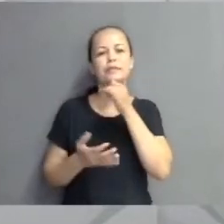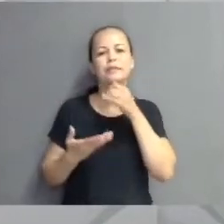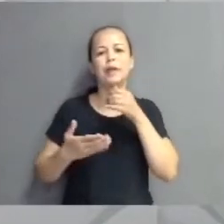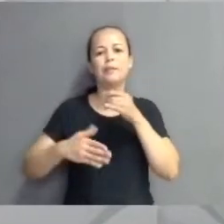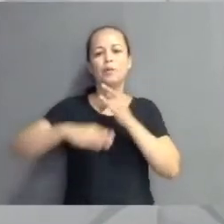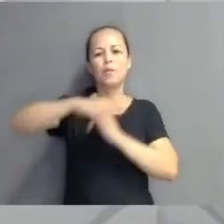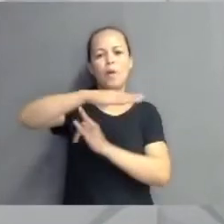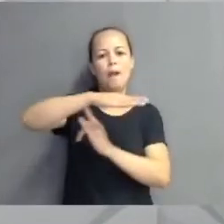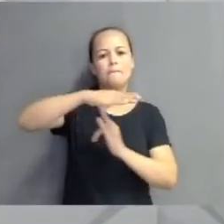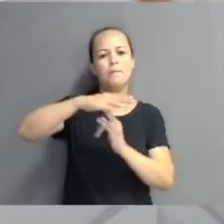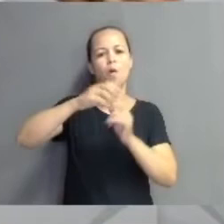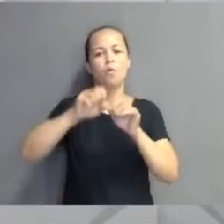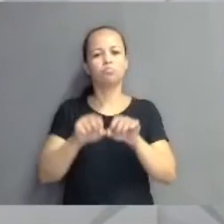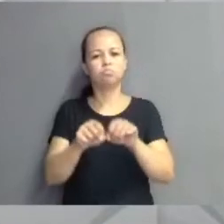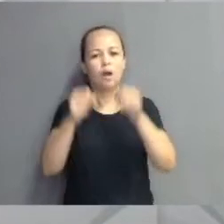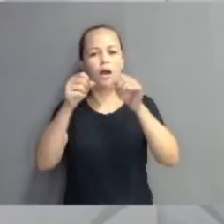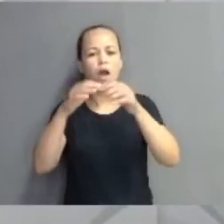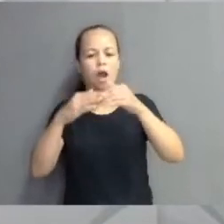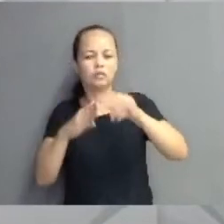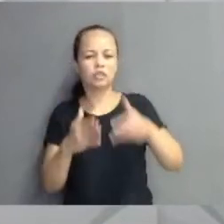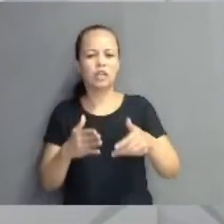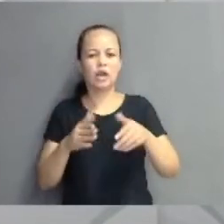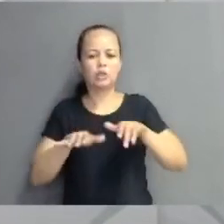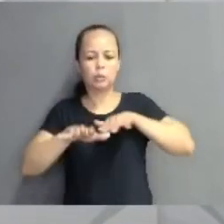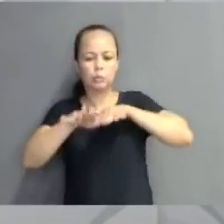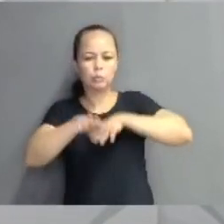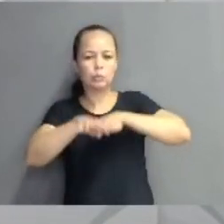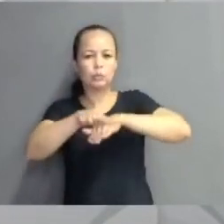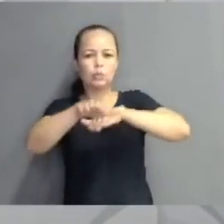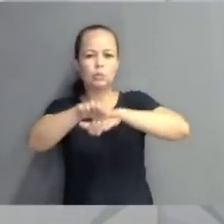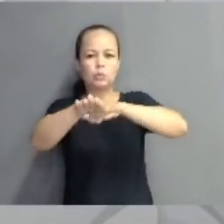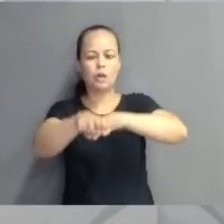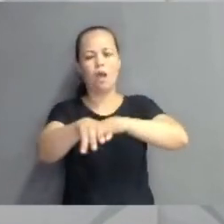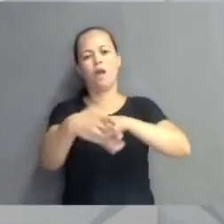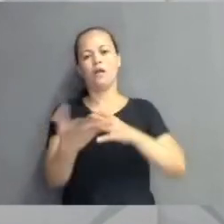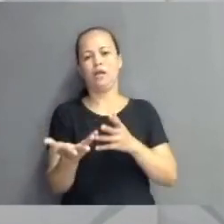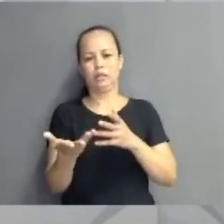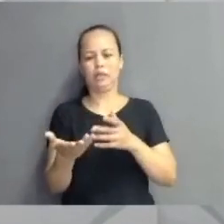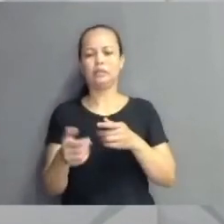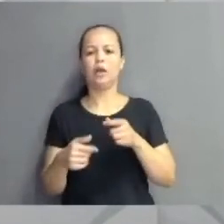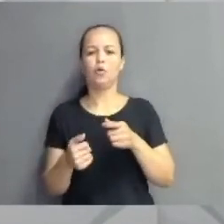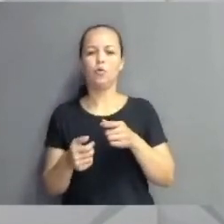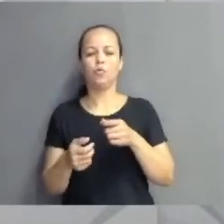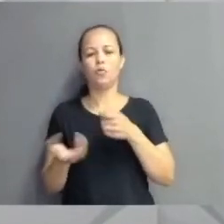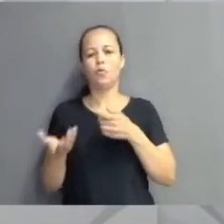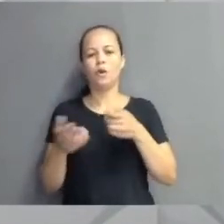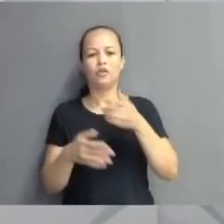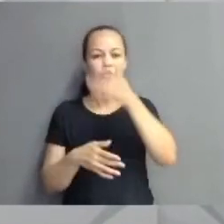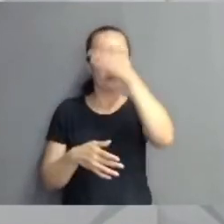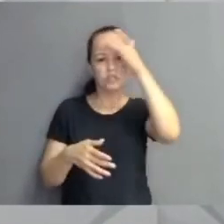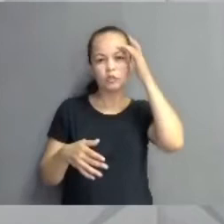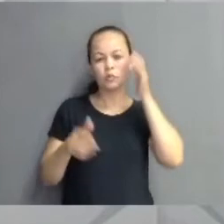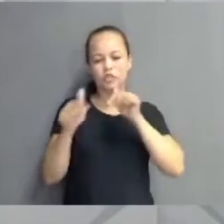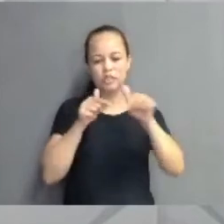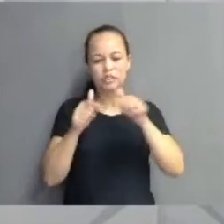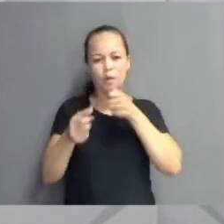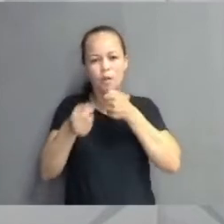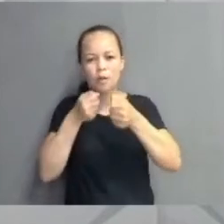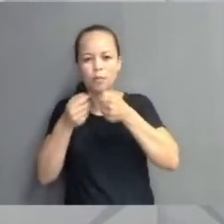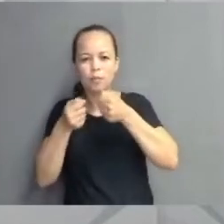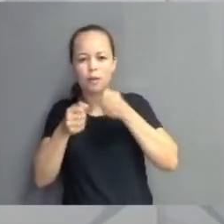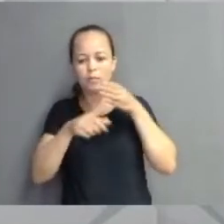quebrou e prejudicou ali o trânsito naquela cidade então a equipe de jornal vai lá e produz um texto informativo